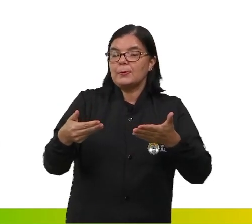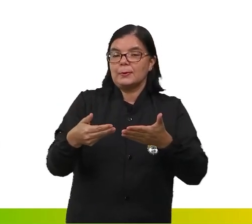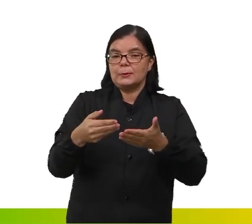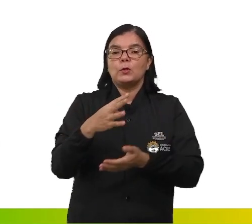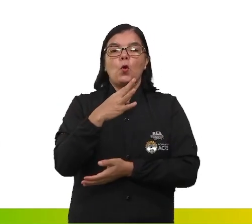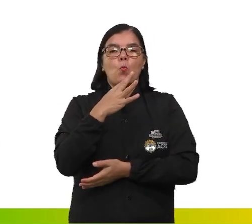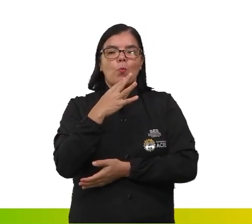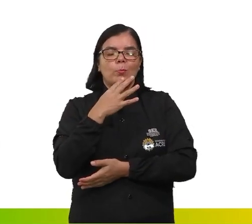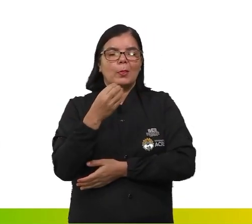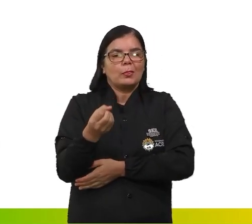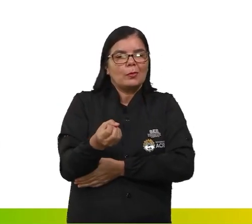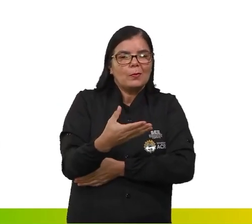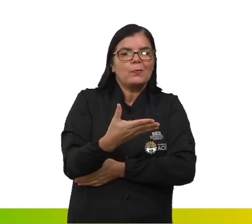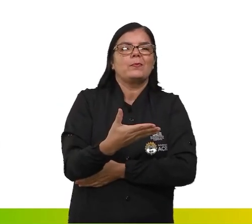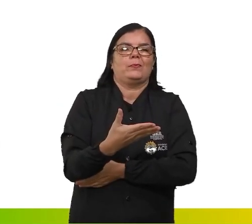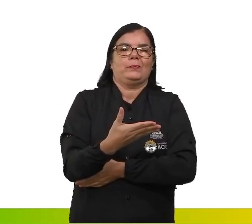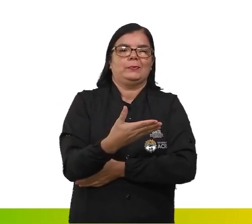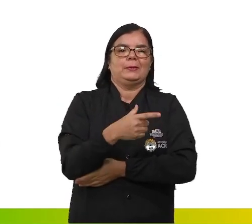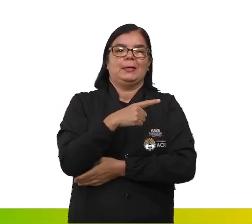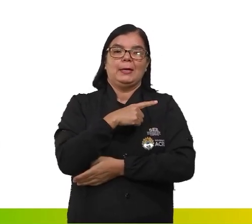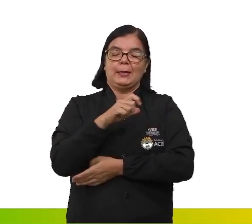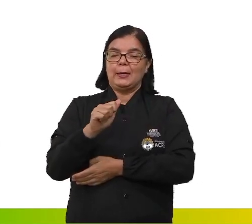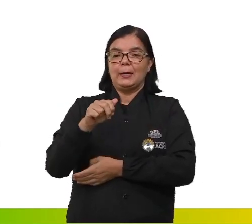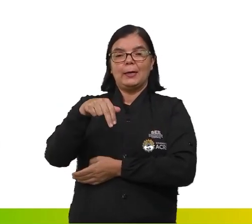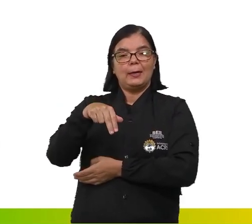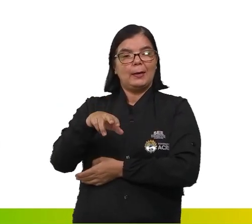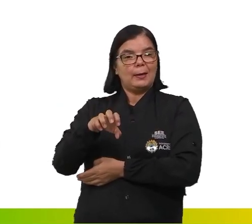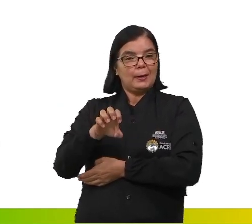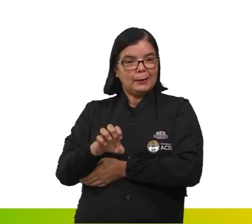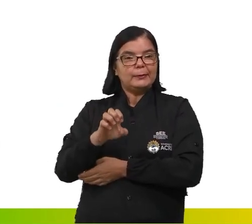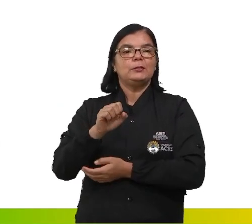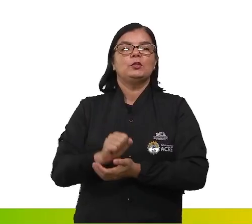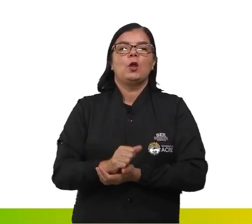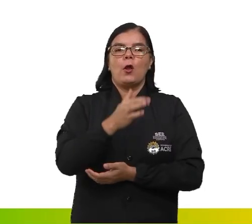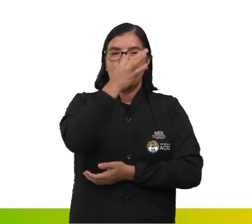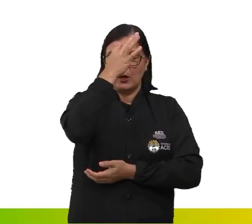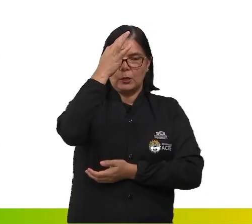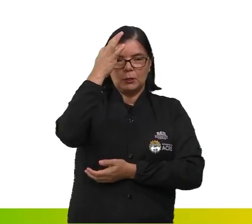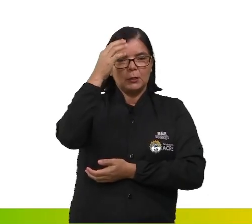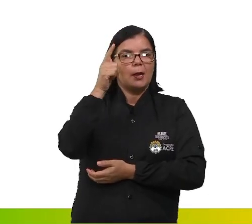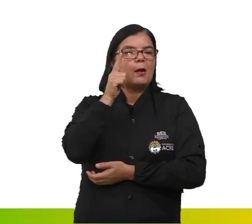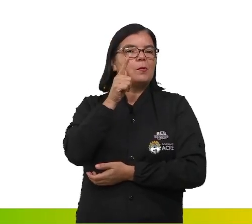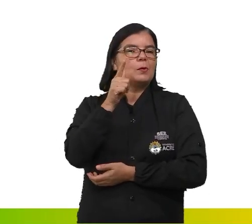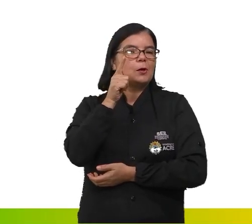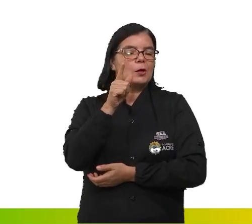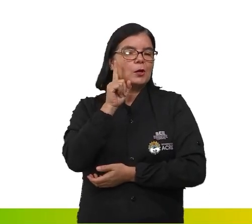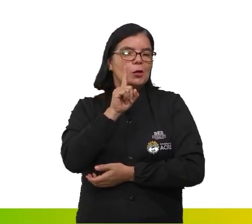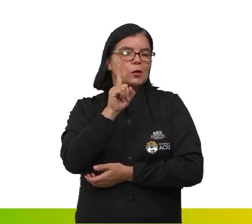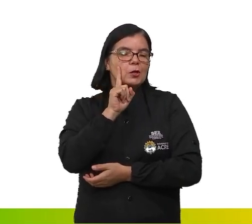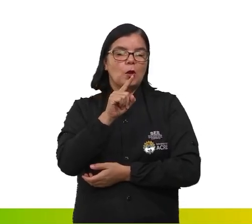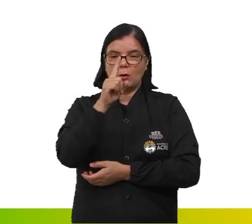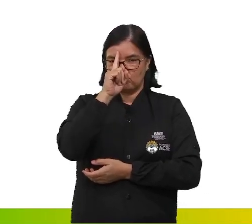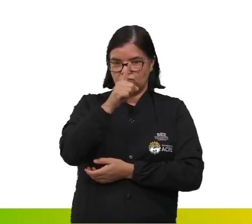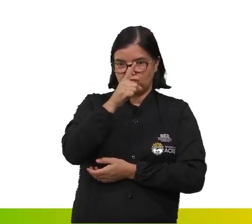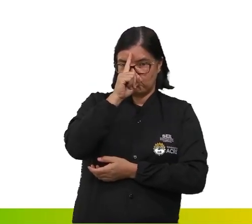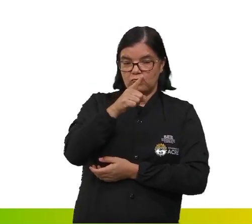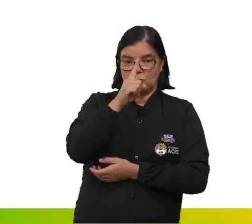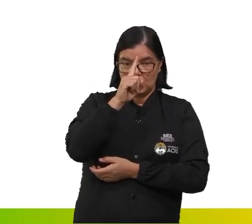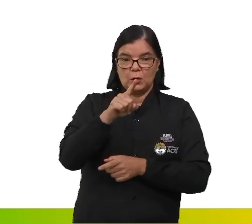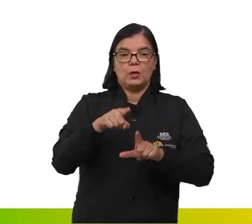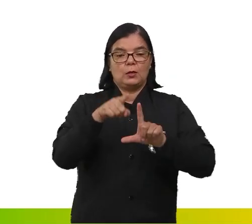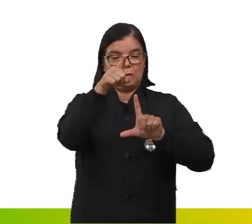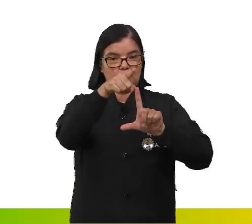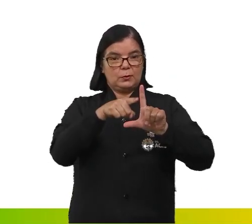pouco aí da modernidade. Então, a Anne Conway, então uma filósofa inglesa que criticou o